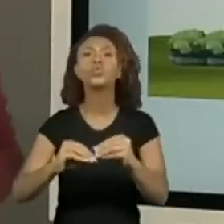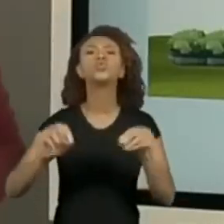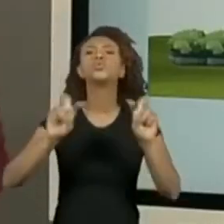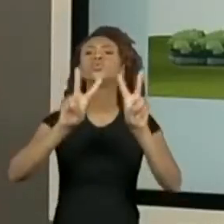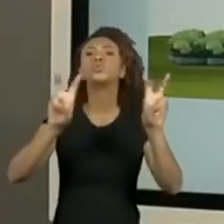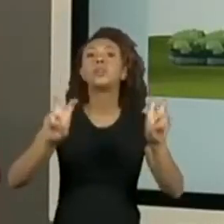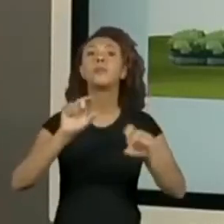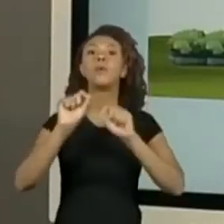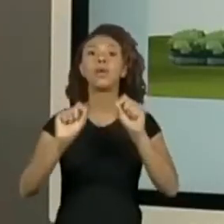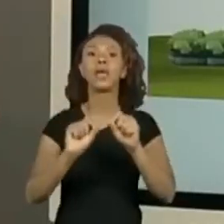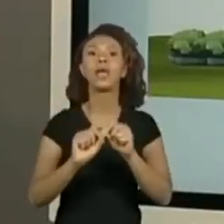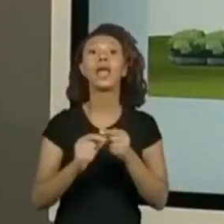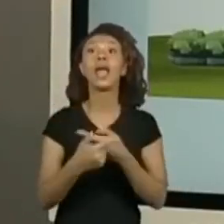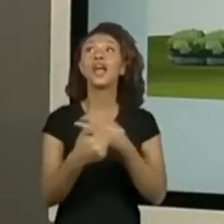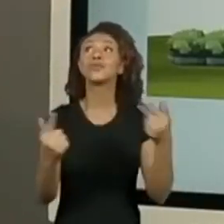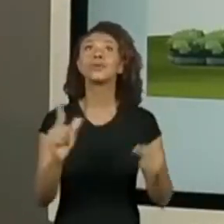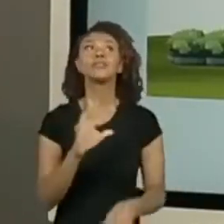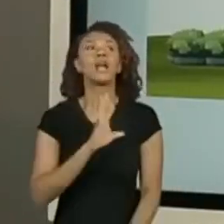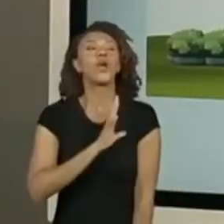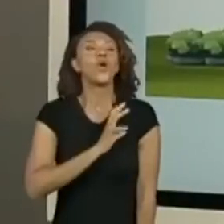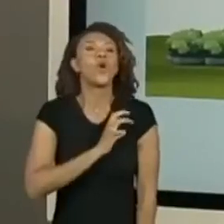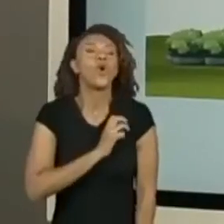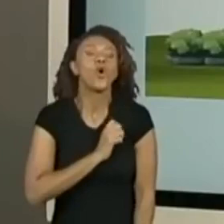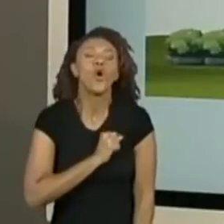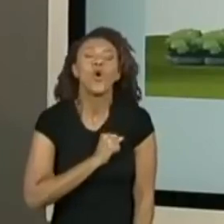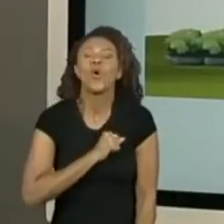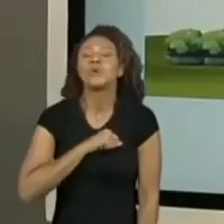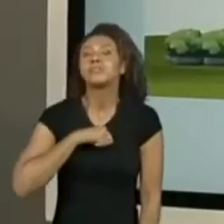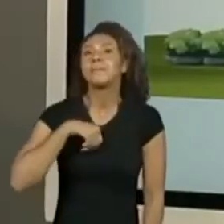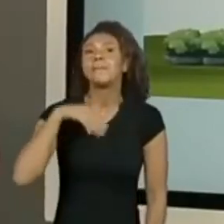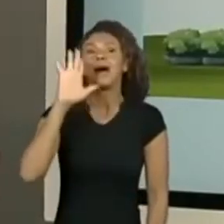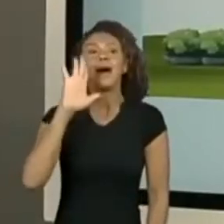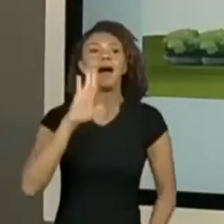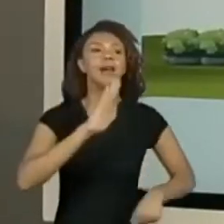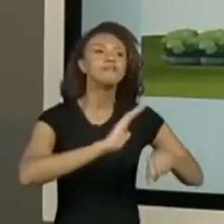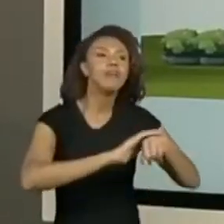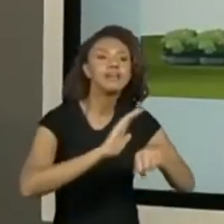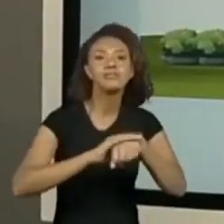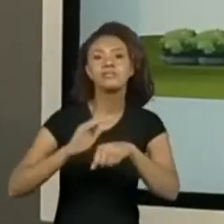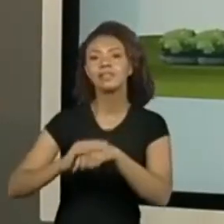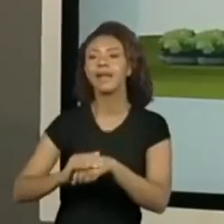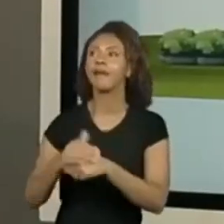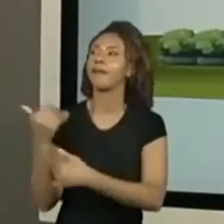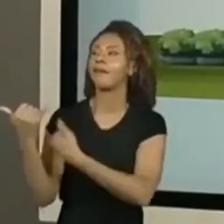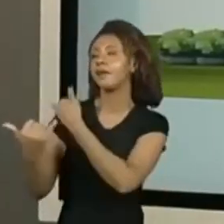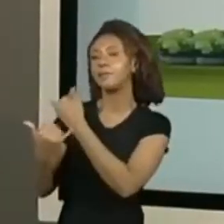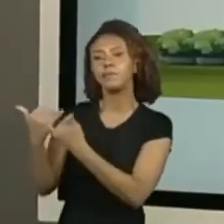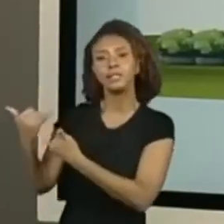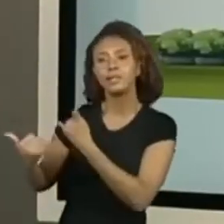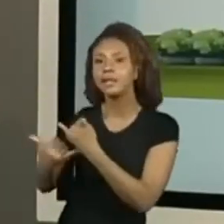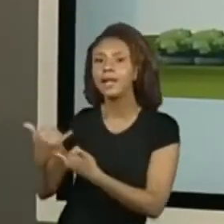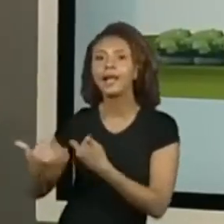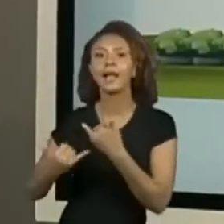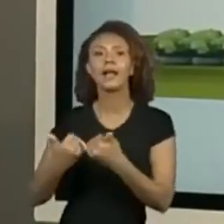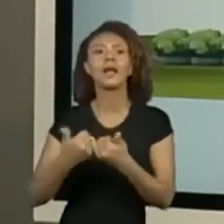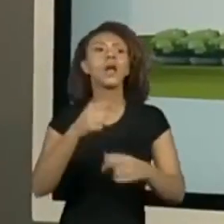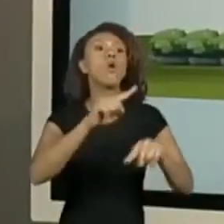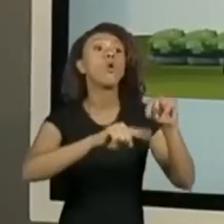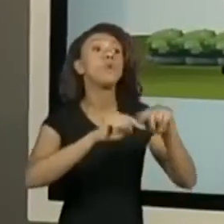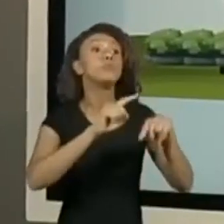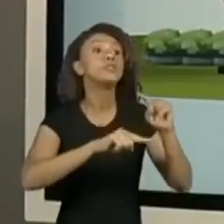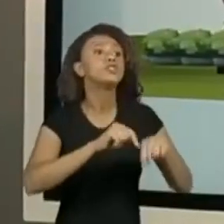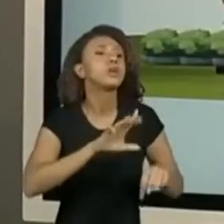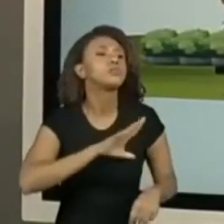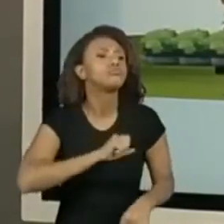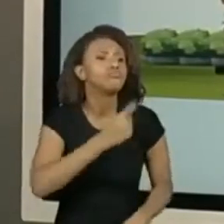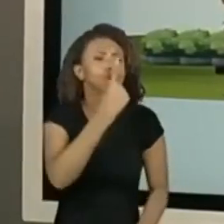escolha as nossas preferências, aquilo que a gente mais gosta de fazer, com relação às brincadeiras, o objeto, o brinquedo que a